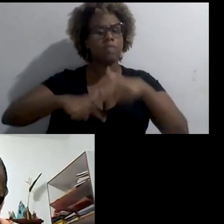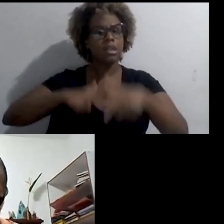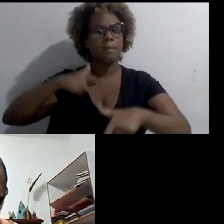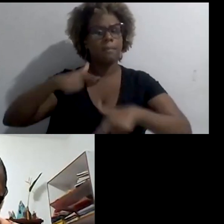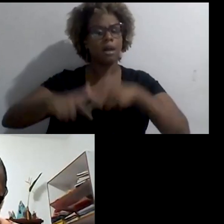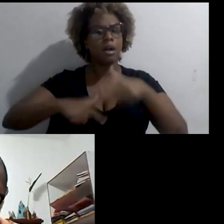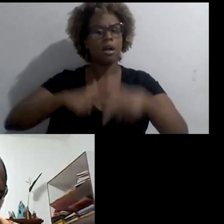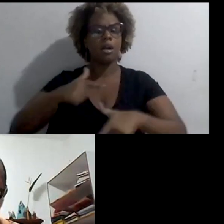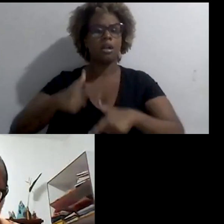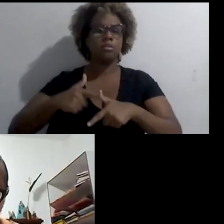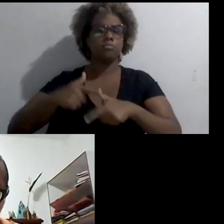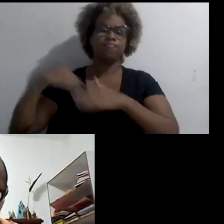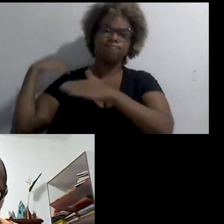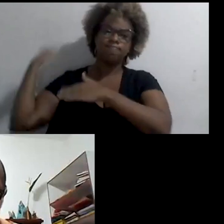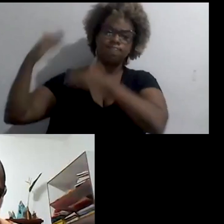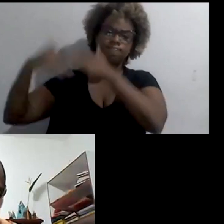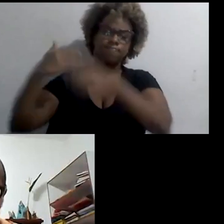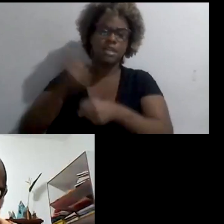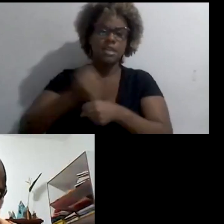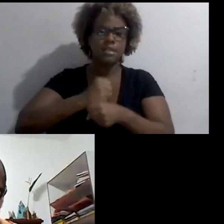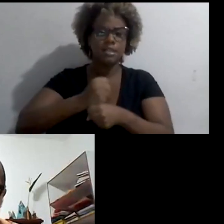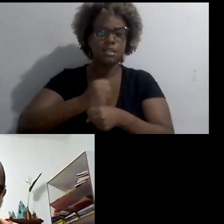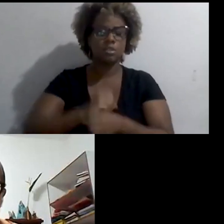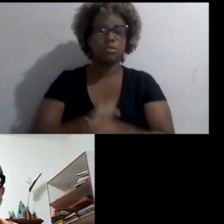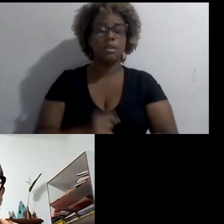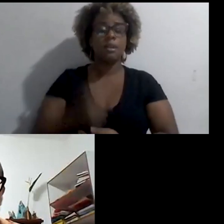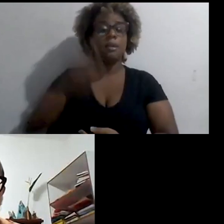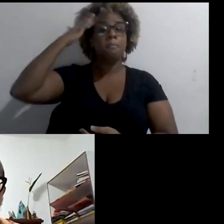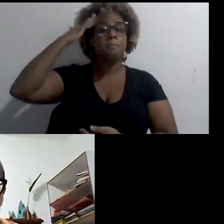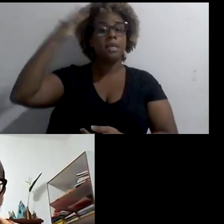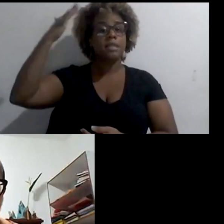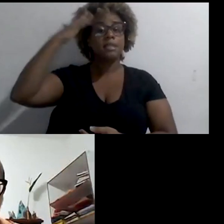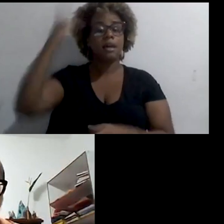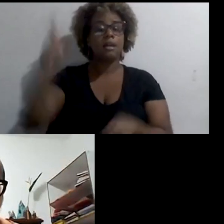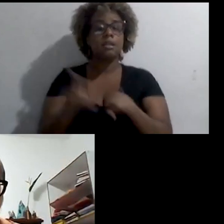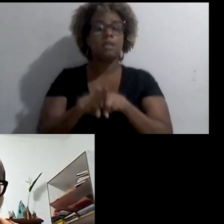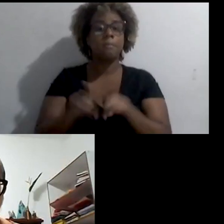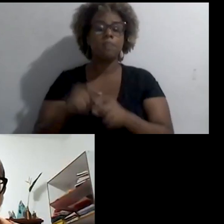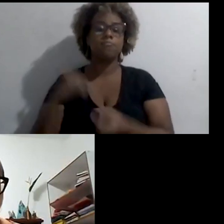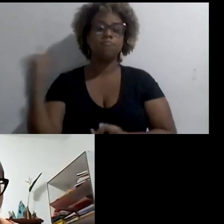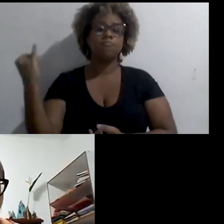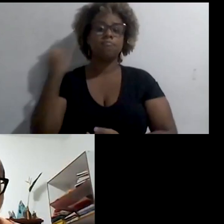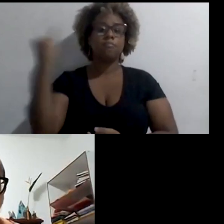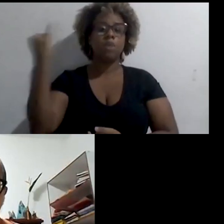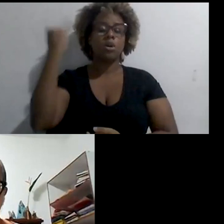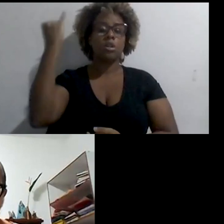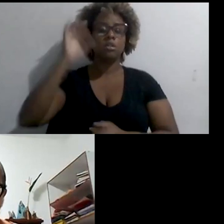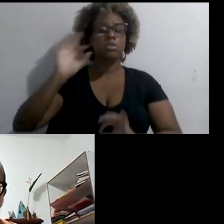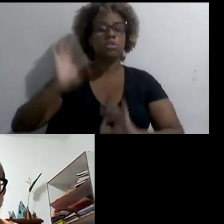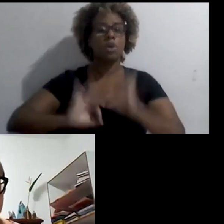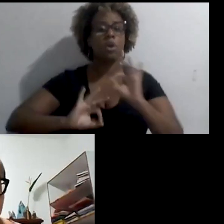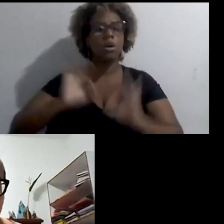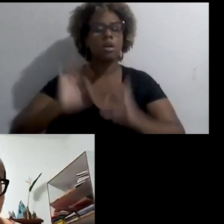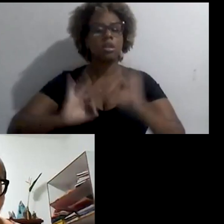realizamos ao longo desses anos. E pensar também uma coisa muito importante, que é a reorganização da prestação de contas. Isso é muito importante, da